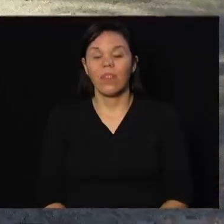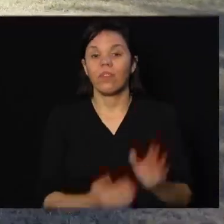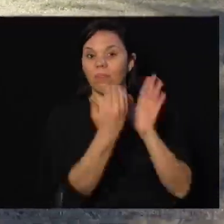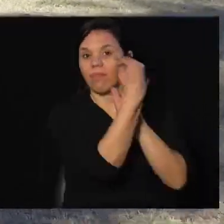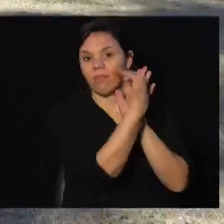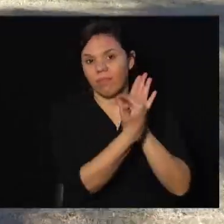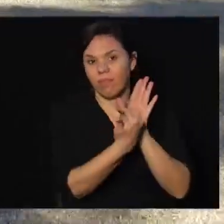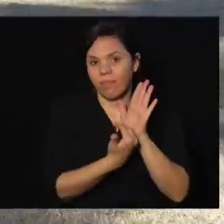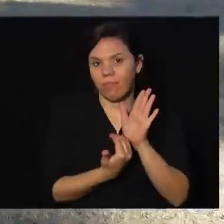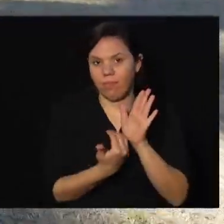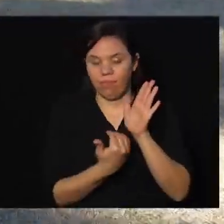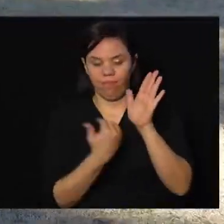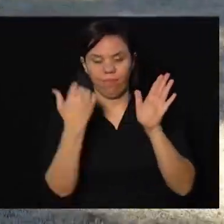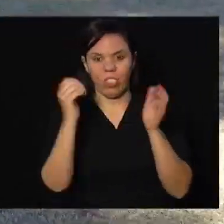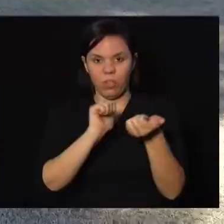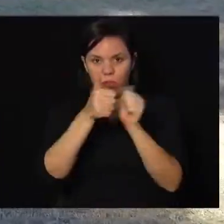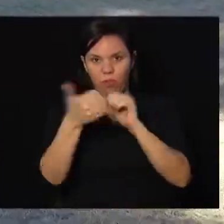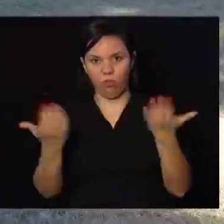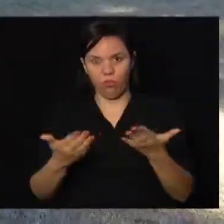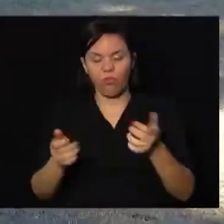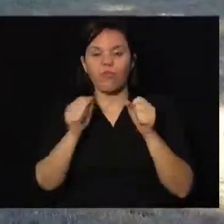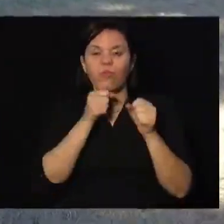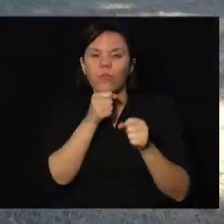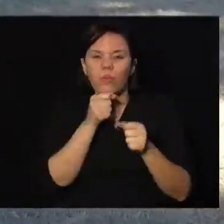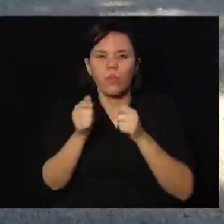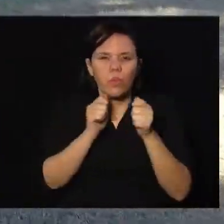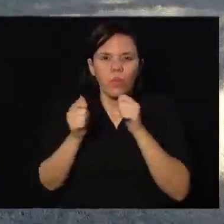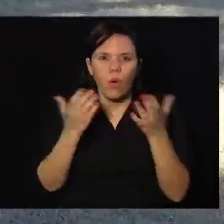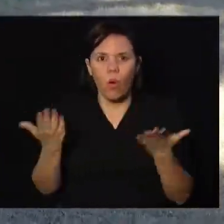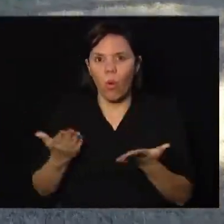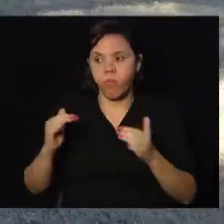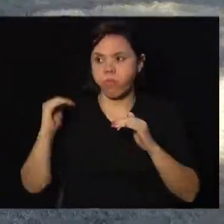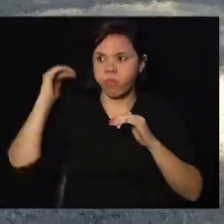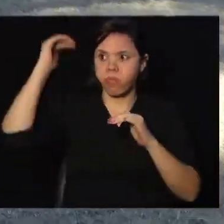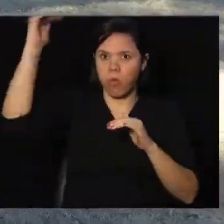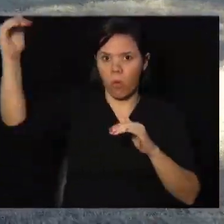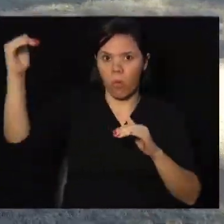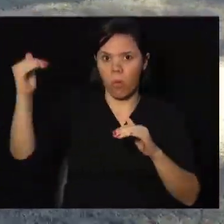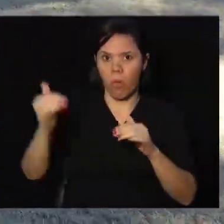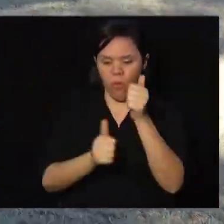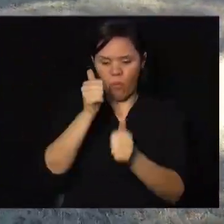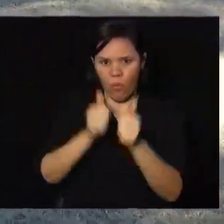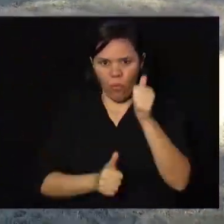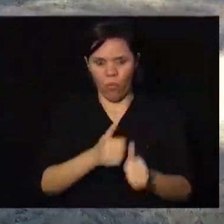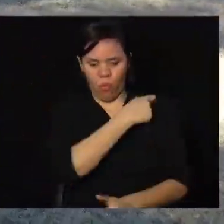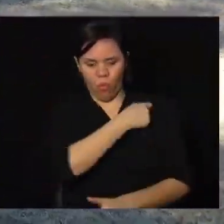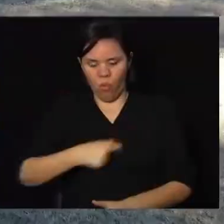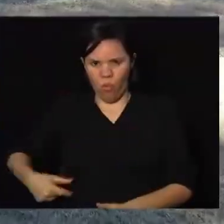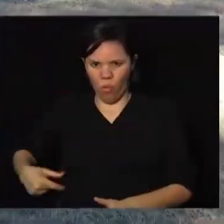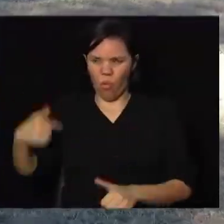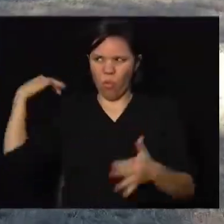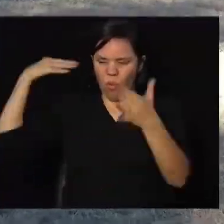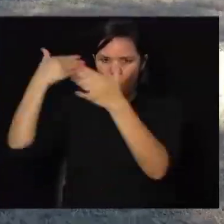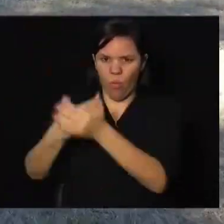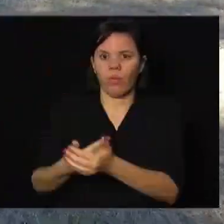O programa Mais Esportes entrevista hoje o maior zagueiro da história da Associação Atlética Ponte Preta. Foi também